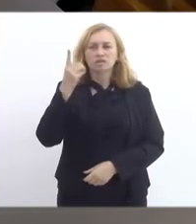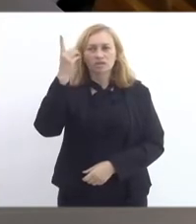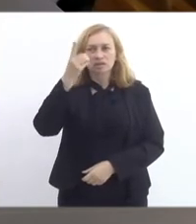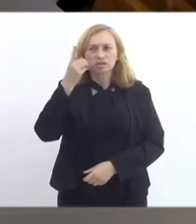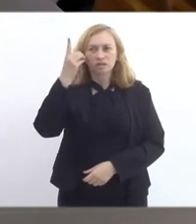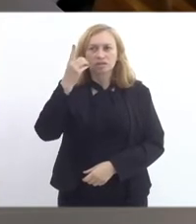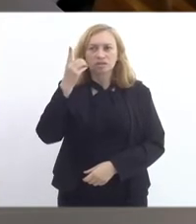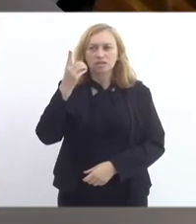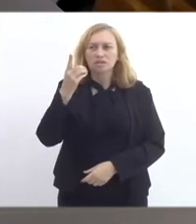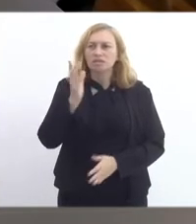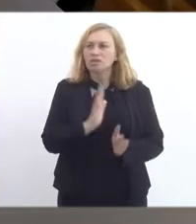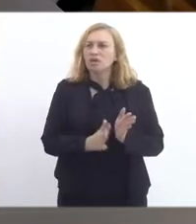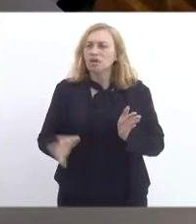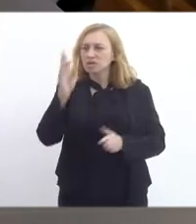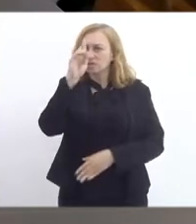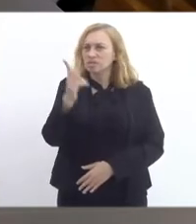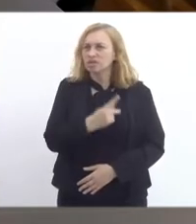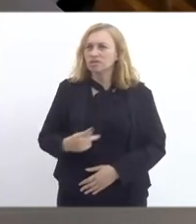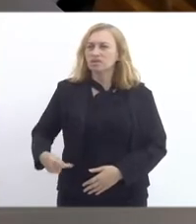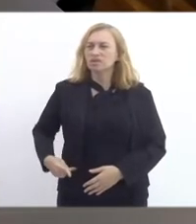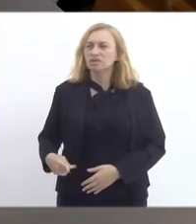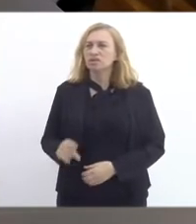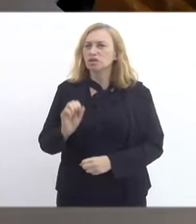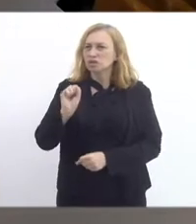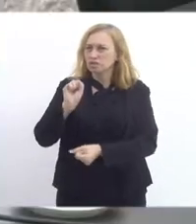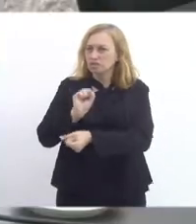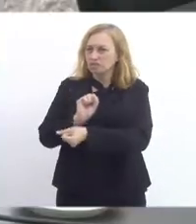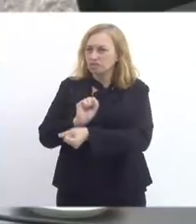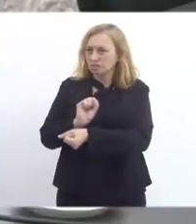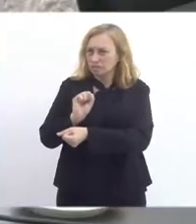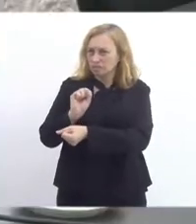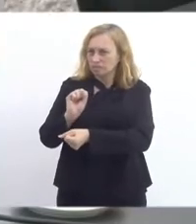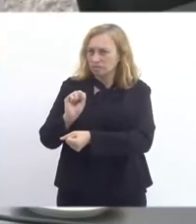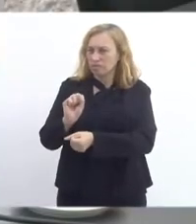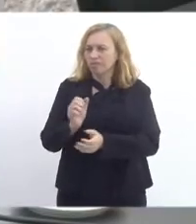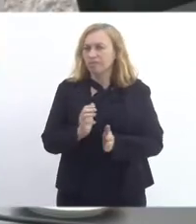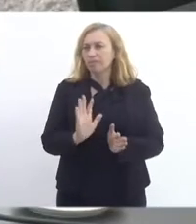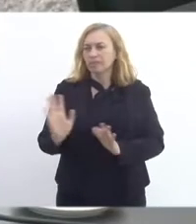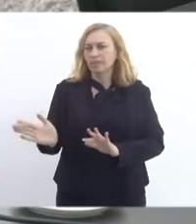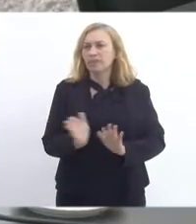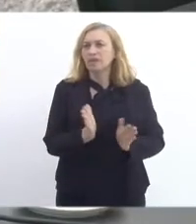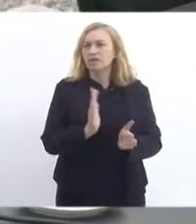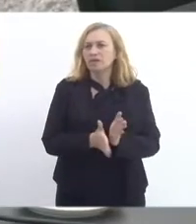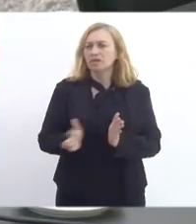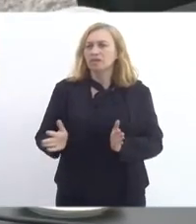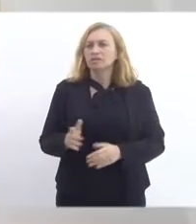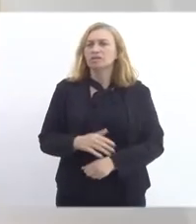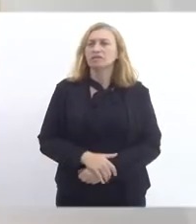Questão de ordem, presidente. Deixa eu só terminar a questão de ordem, deputado Rosenberg, por favor.